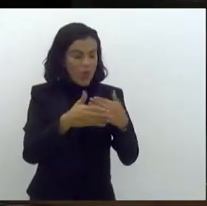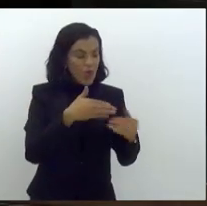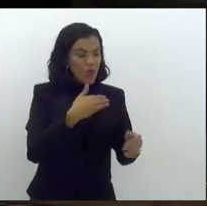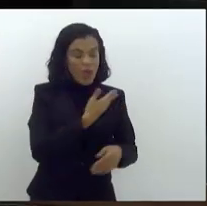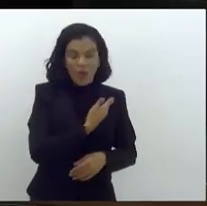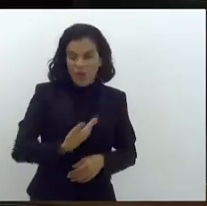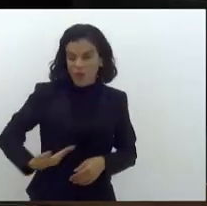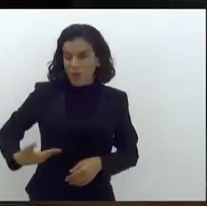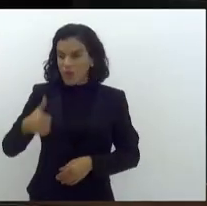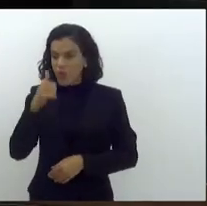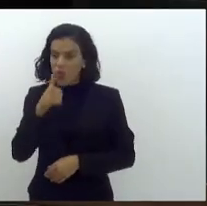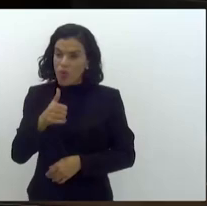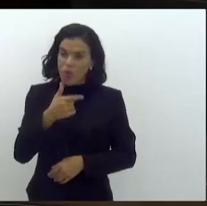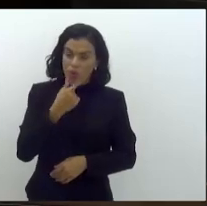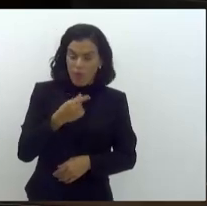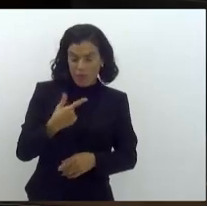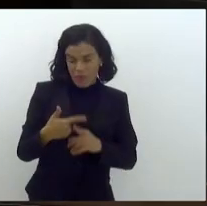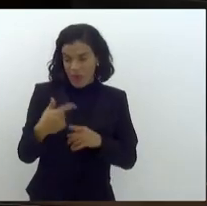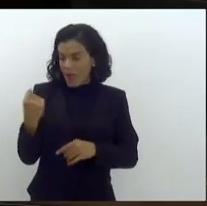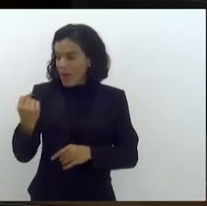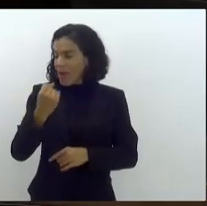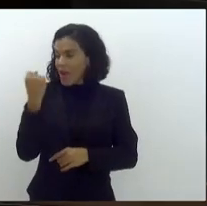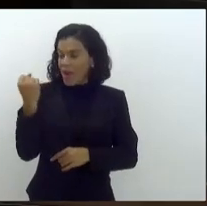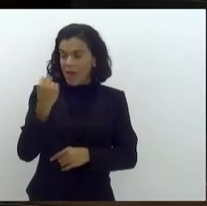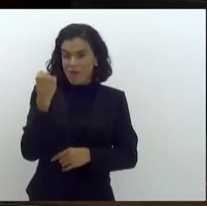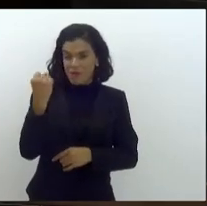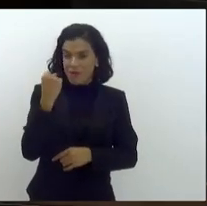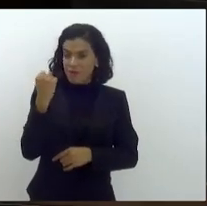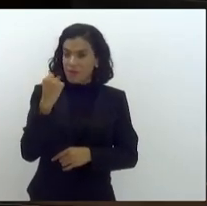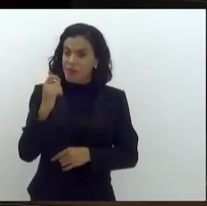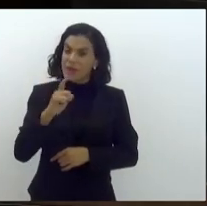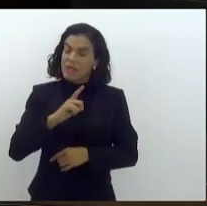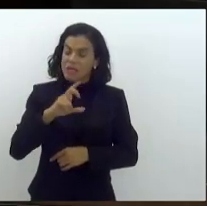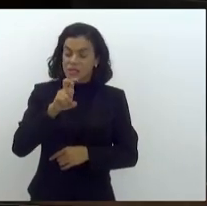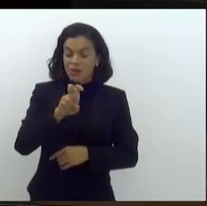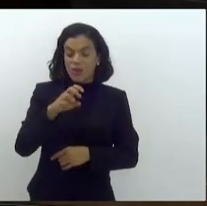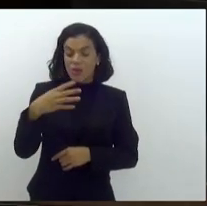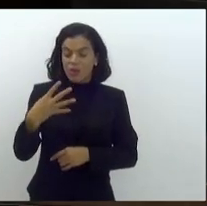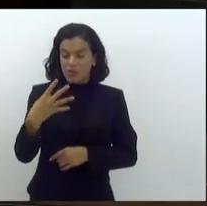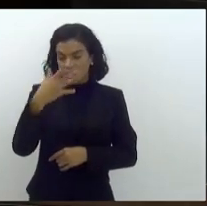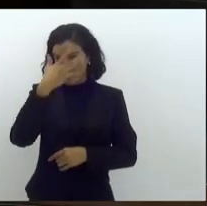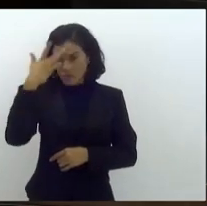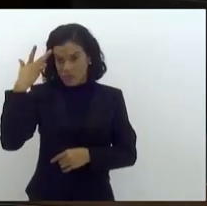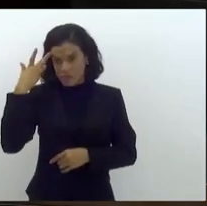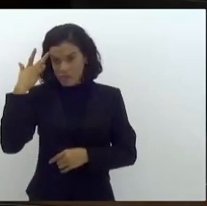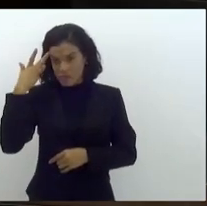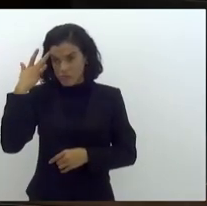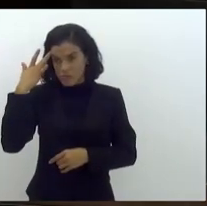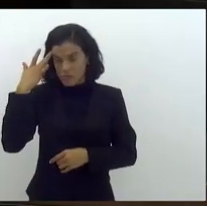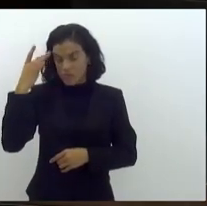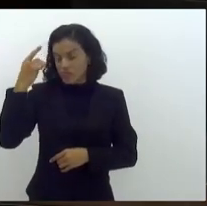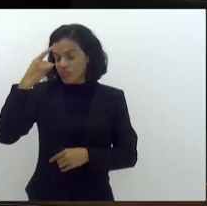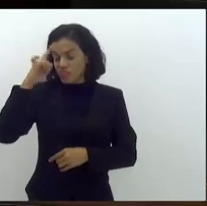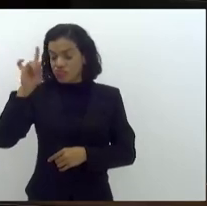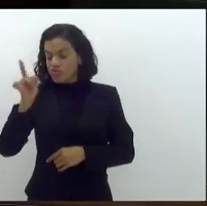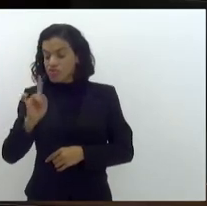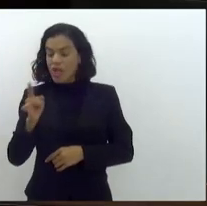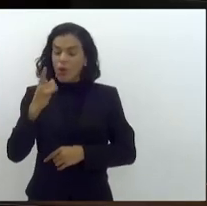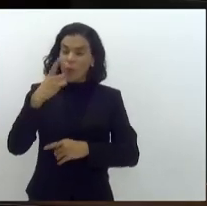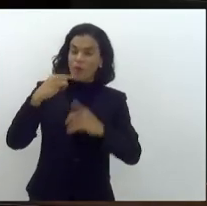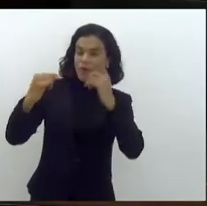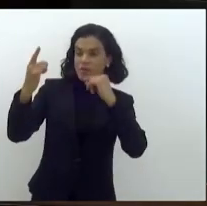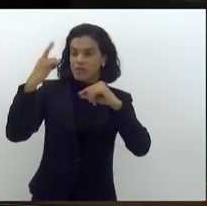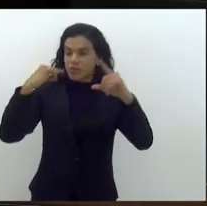governador a do estado que é gravíssimo porque nós vamos ter 54 pessoas que não se sabe como vão ser